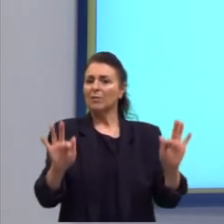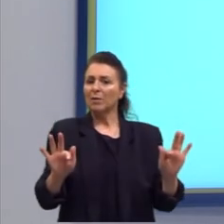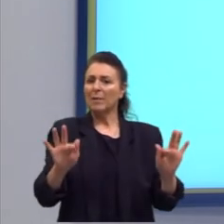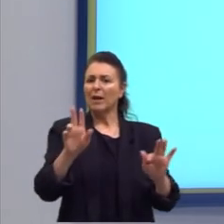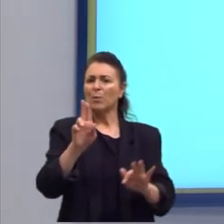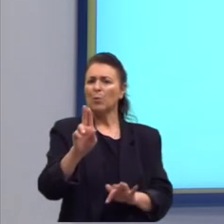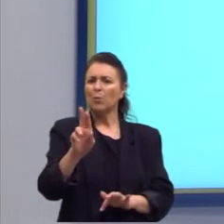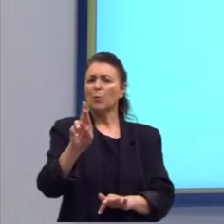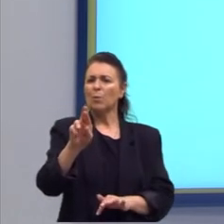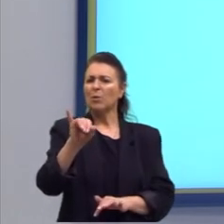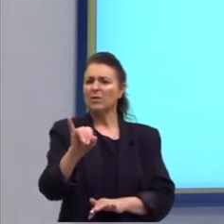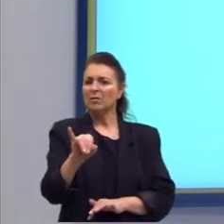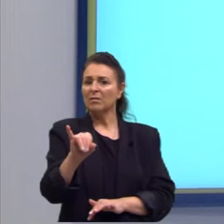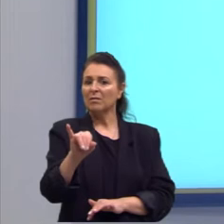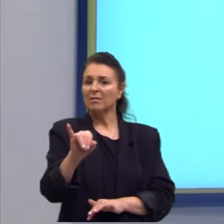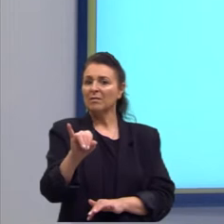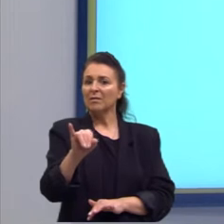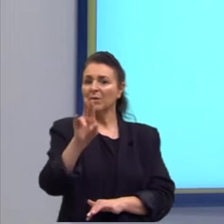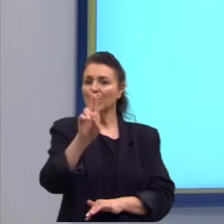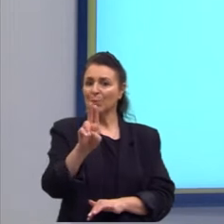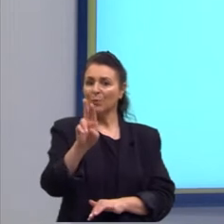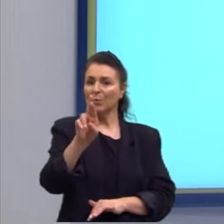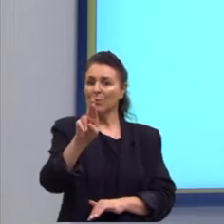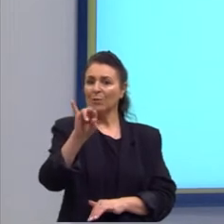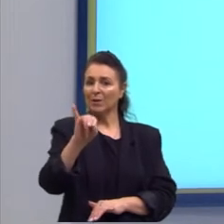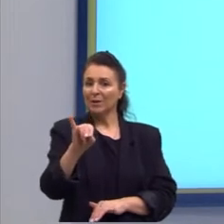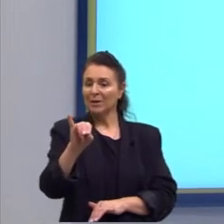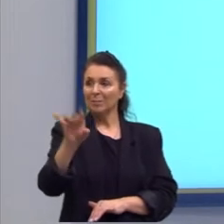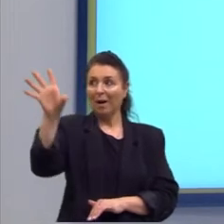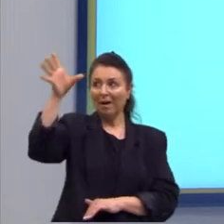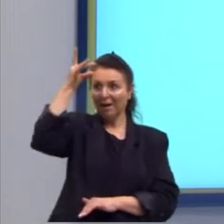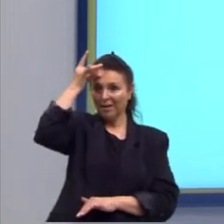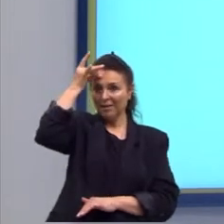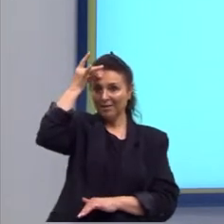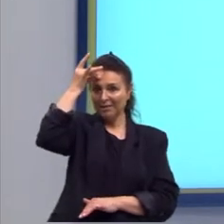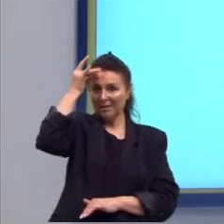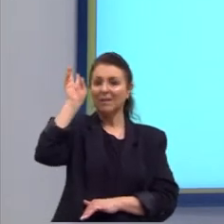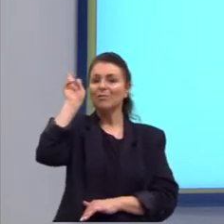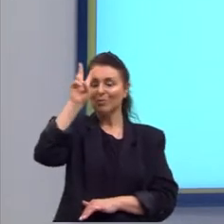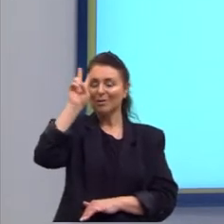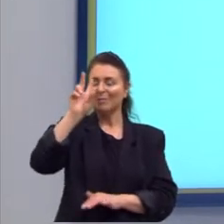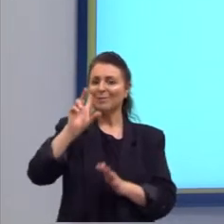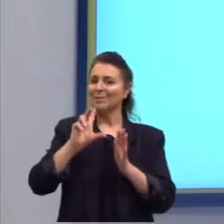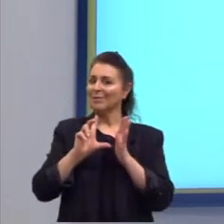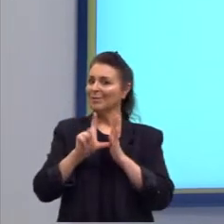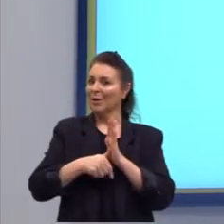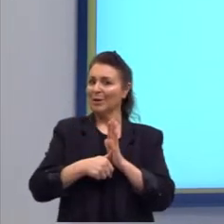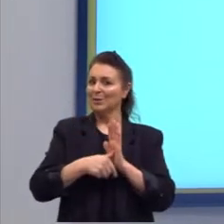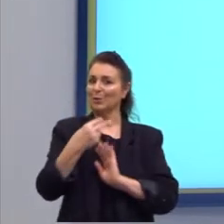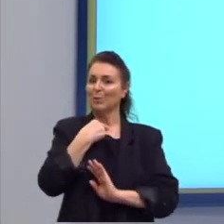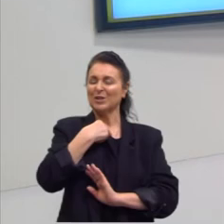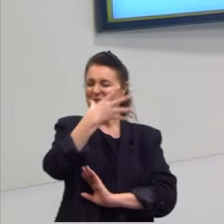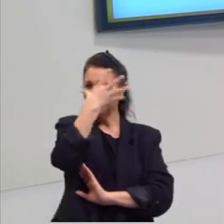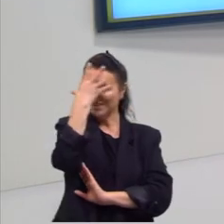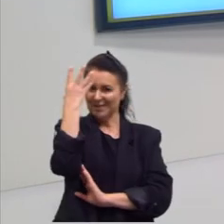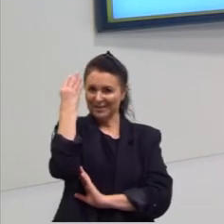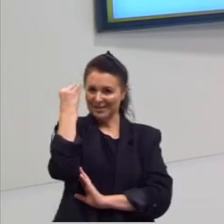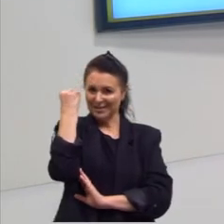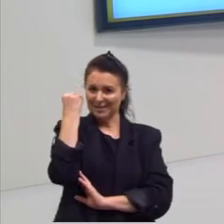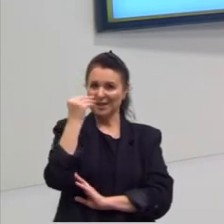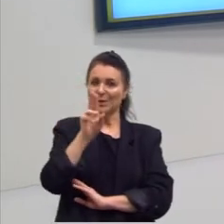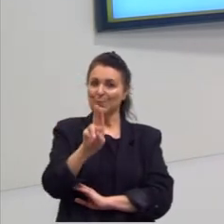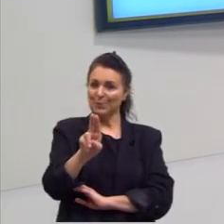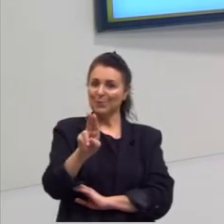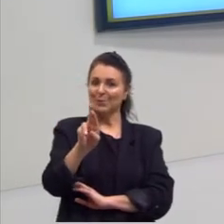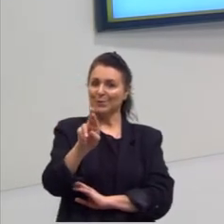URI URI né seria uma forma então de lembrar né um macete e se tem